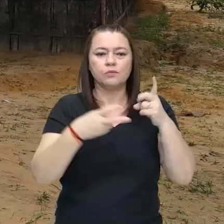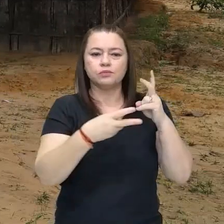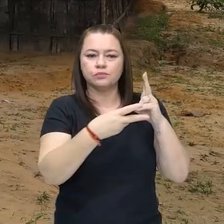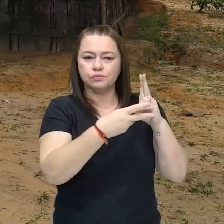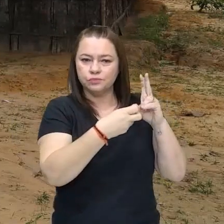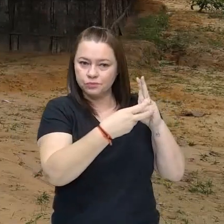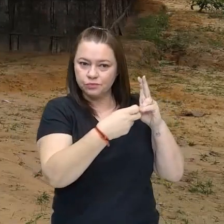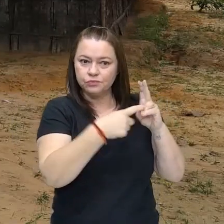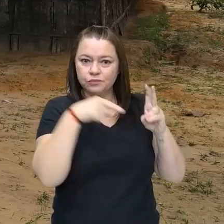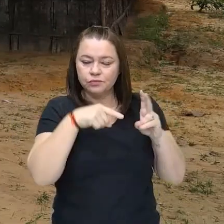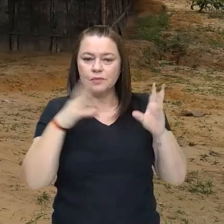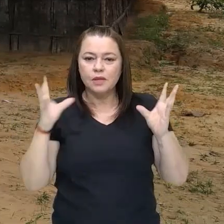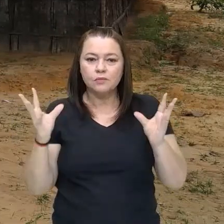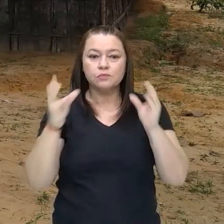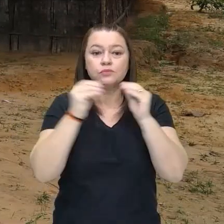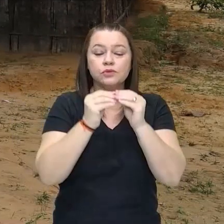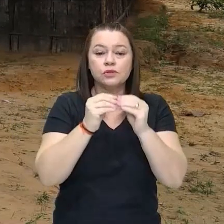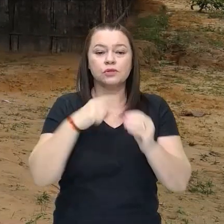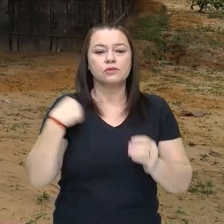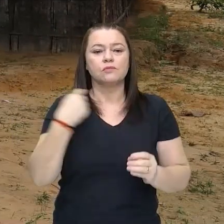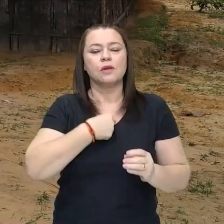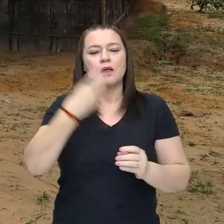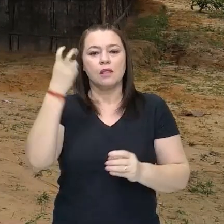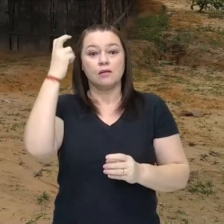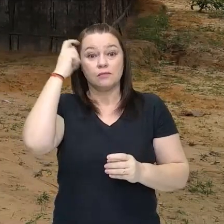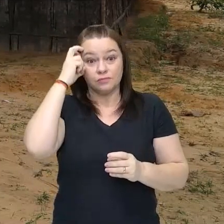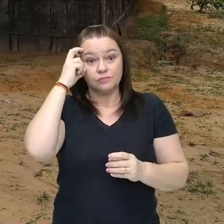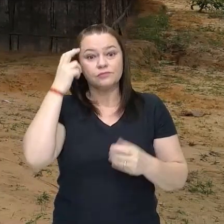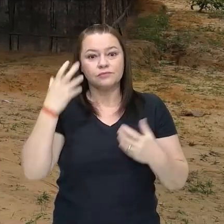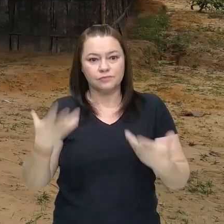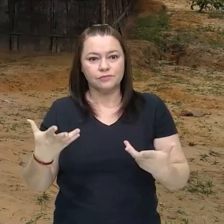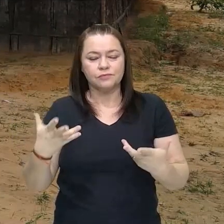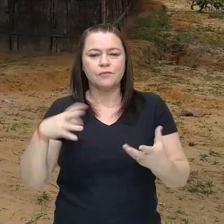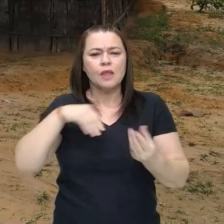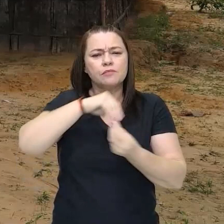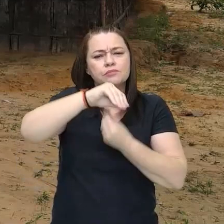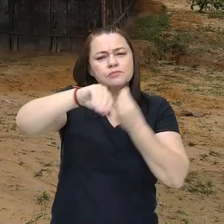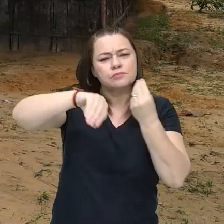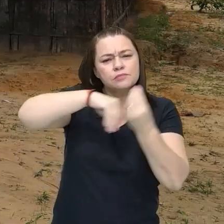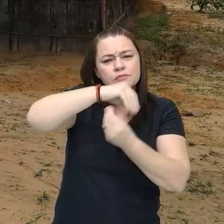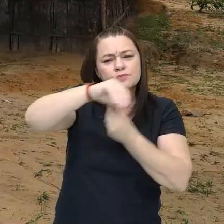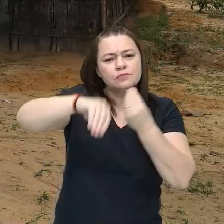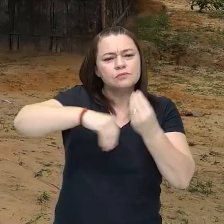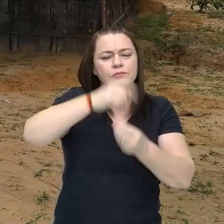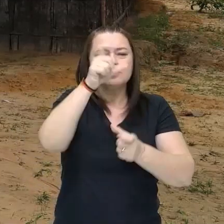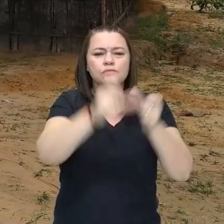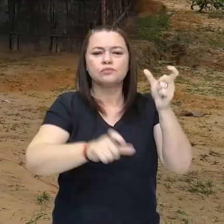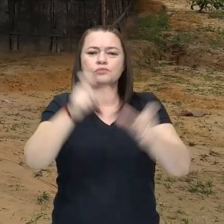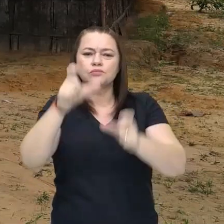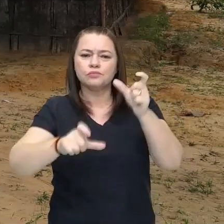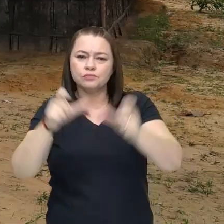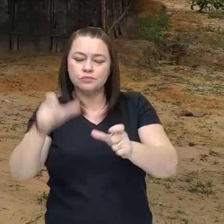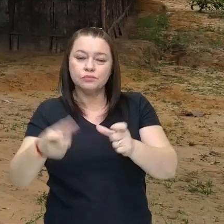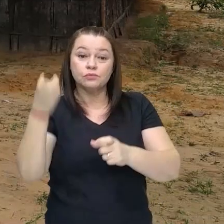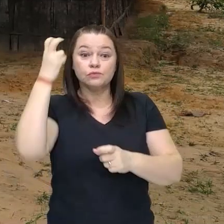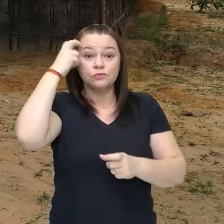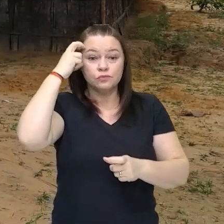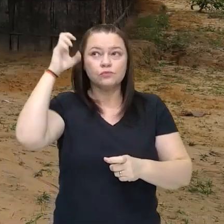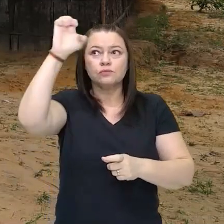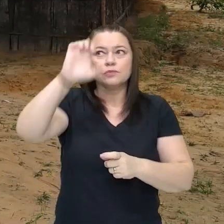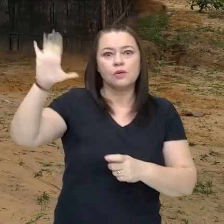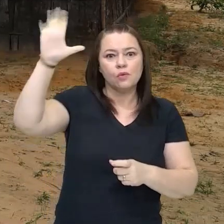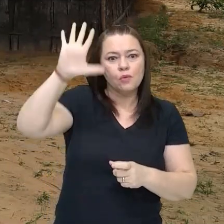resume a nossa cultura e religião. É um hibridismo, ou seja, mistura de diferentes culturas, tanto europeu,